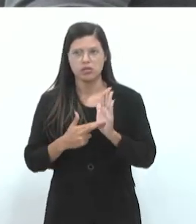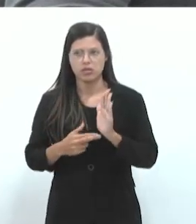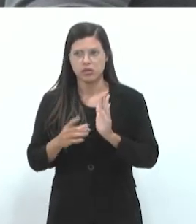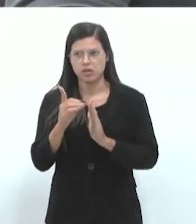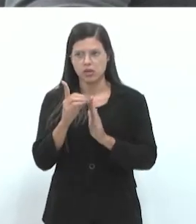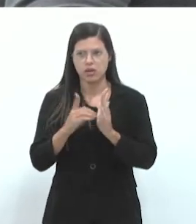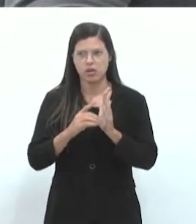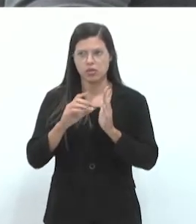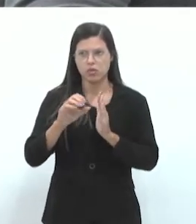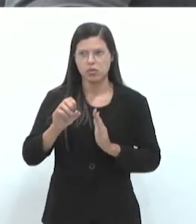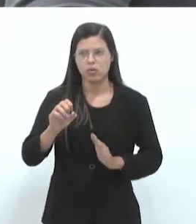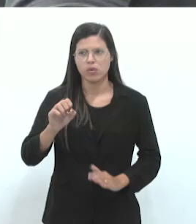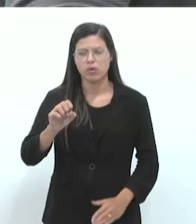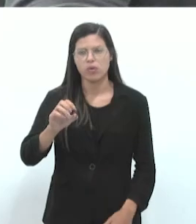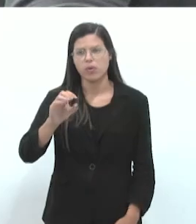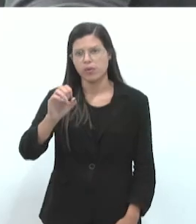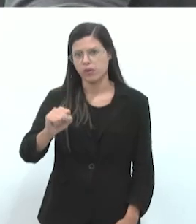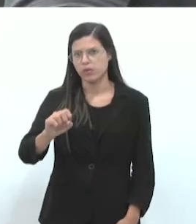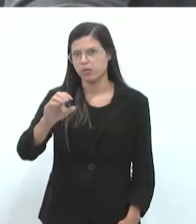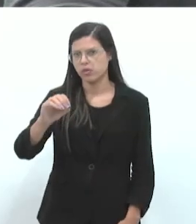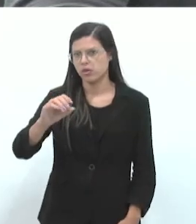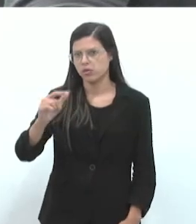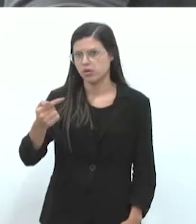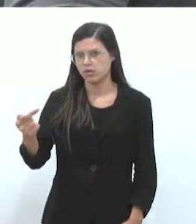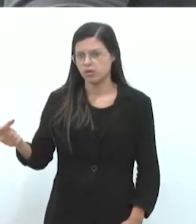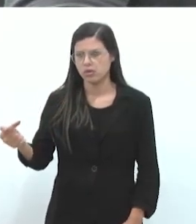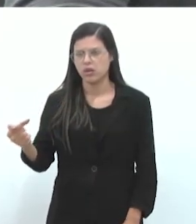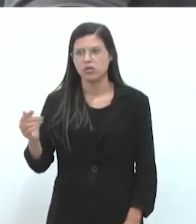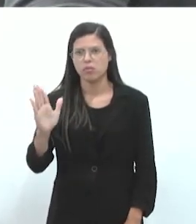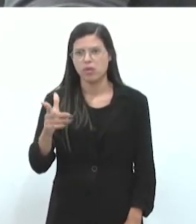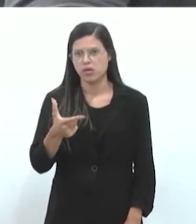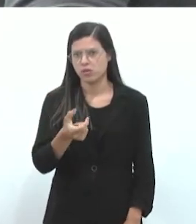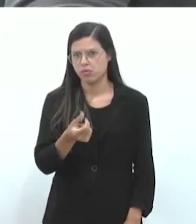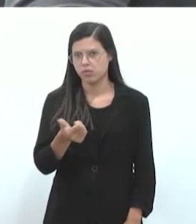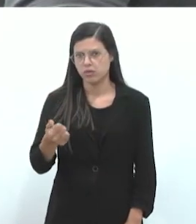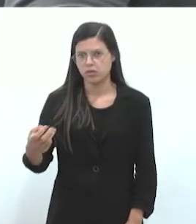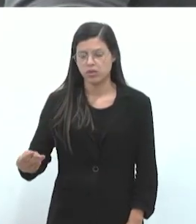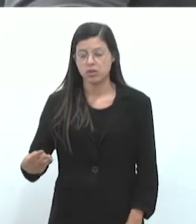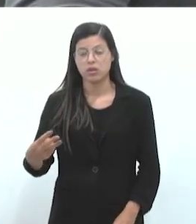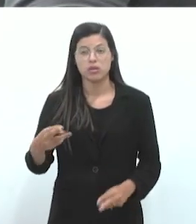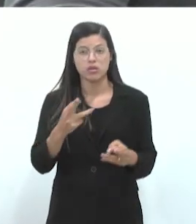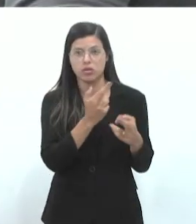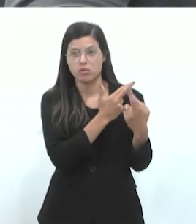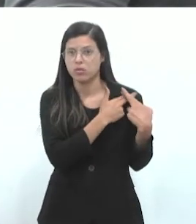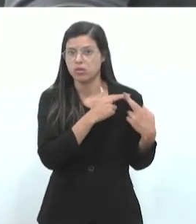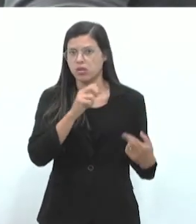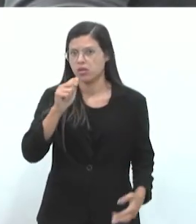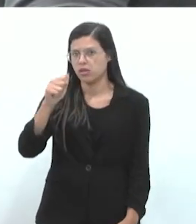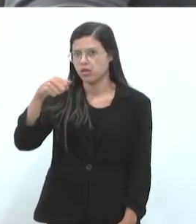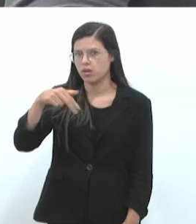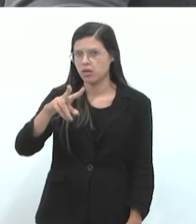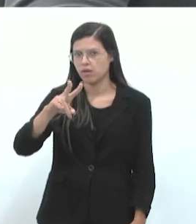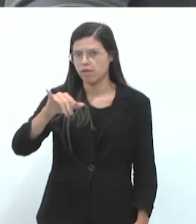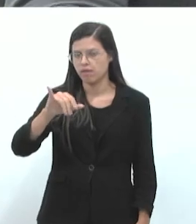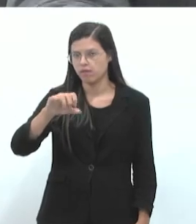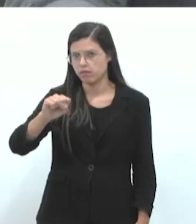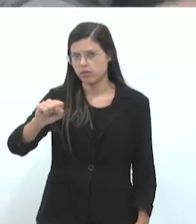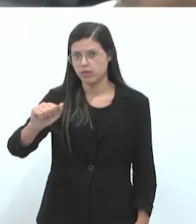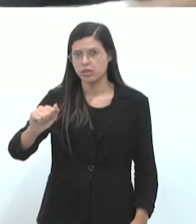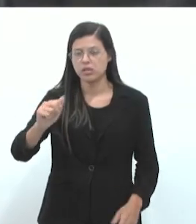Decreto 8077 de 2013, segundo o qual compete à Anvisa, Agência Nacional de Vigilância Sanitária,